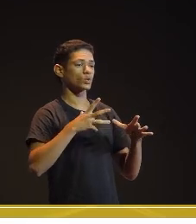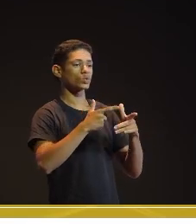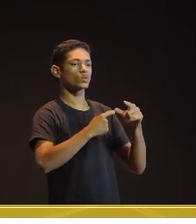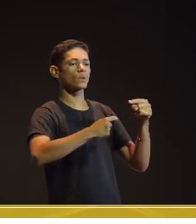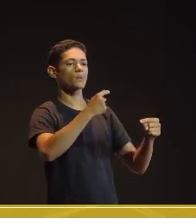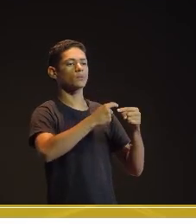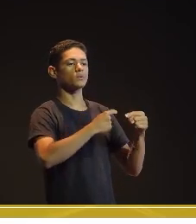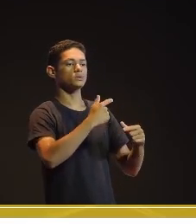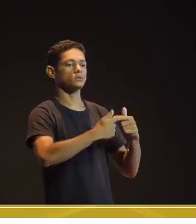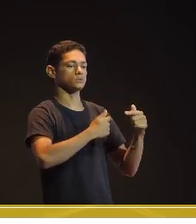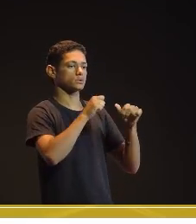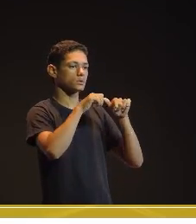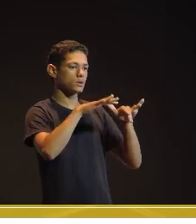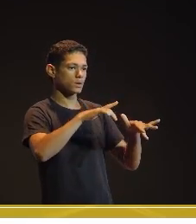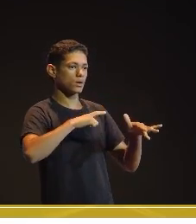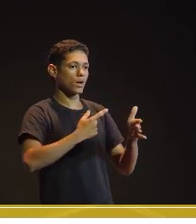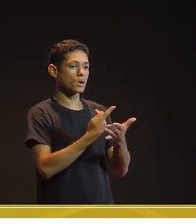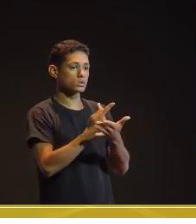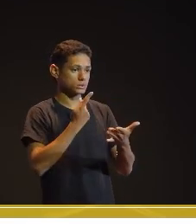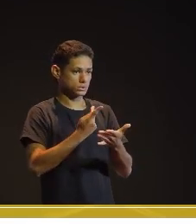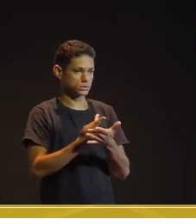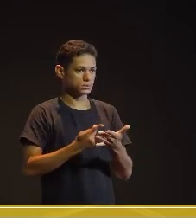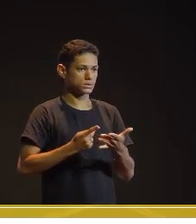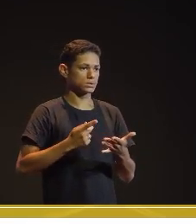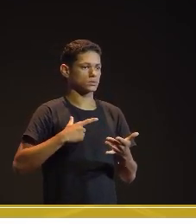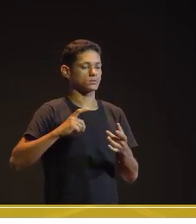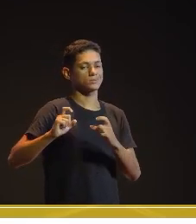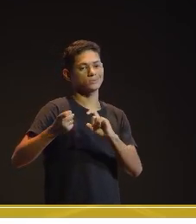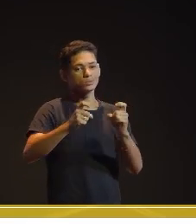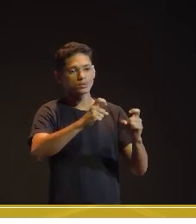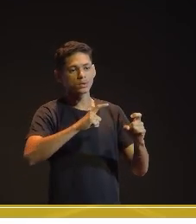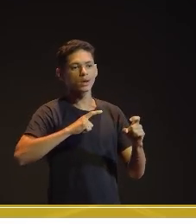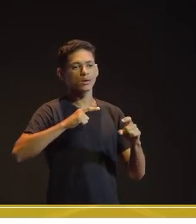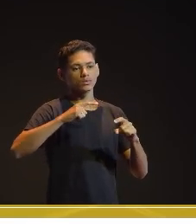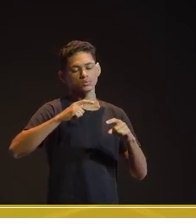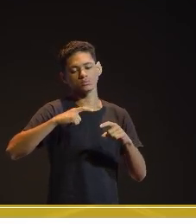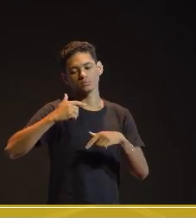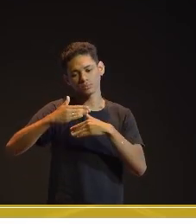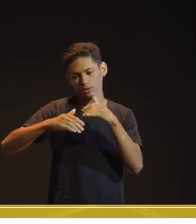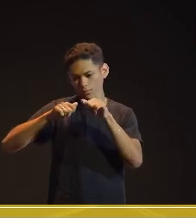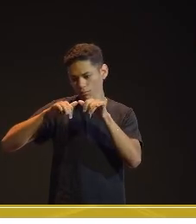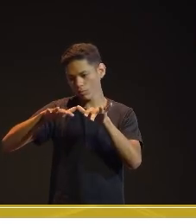com a política da geração distribuída que está acontecendo. Ou seja, os desafios de inversão de fluxo,